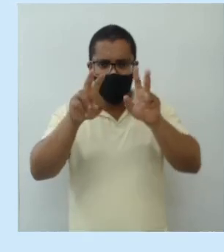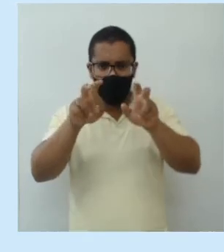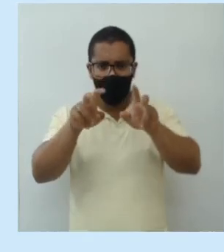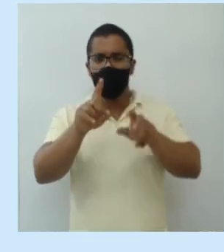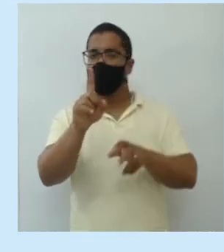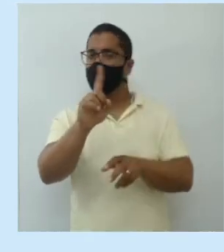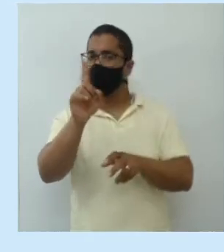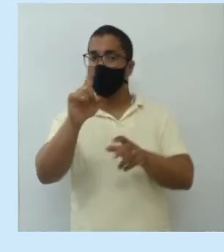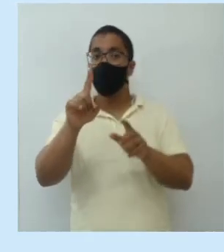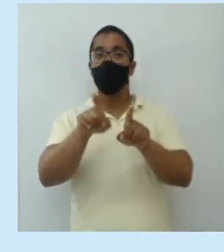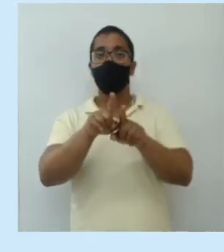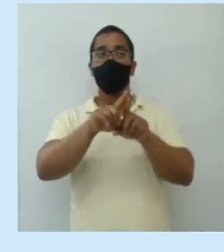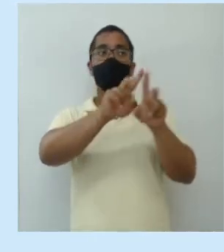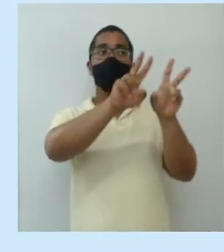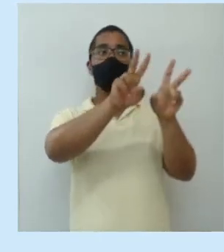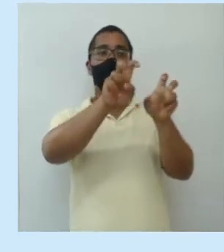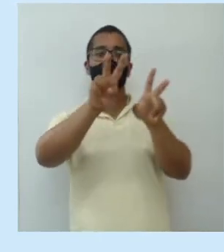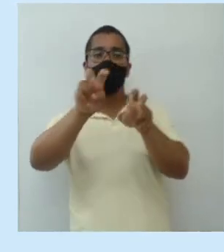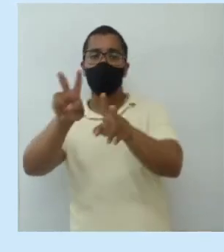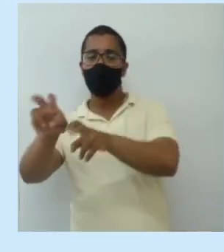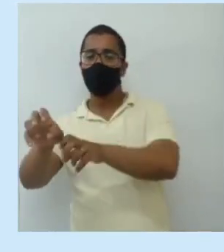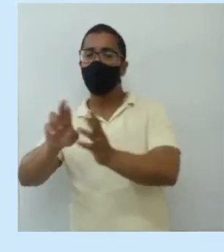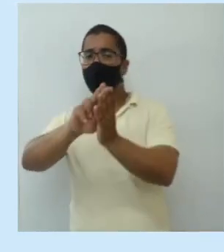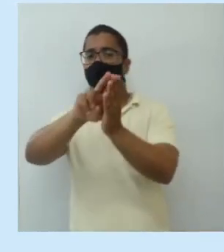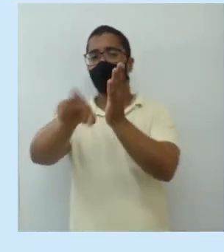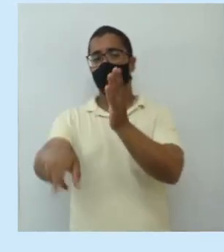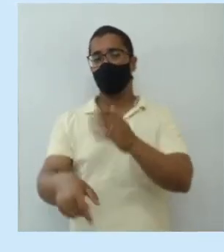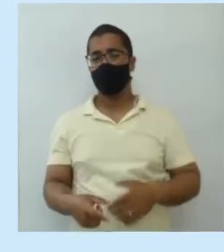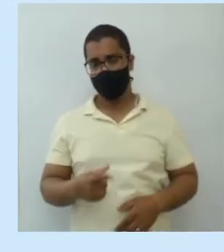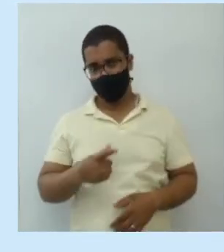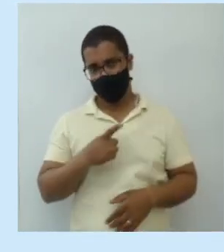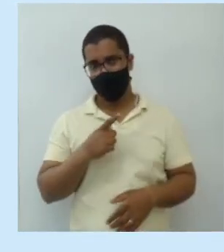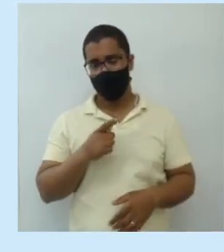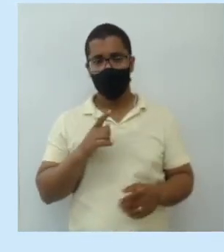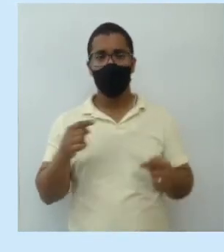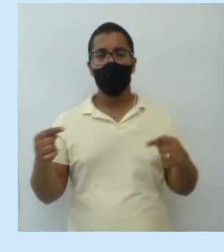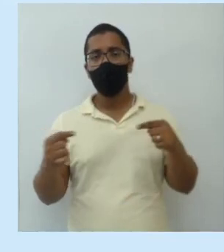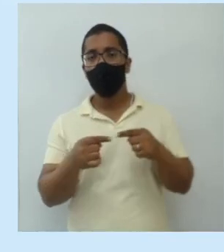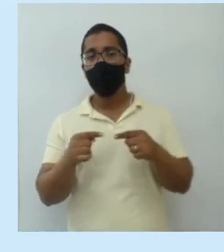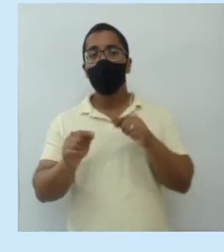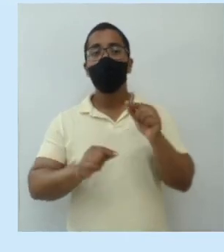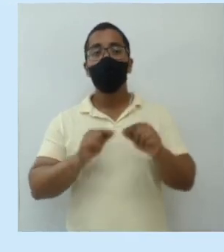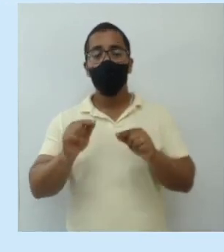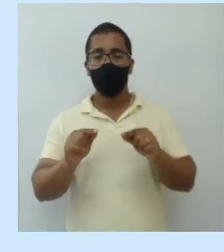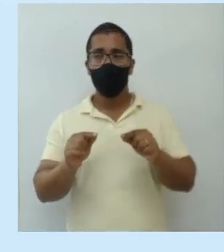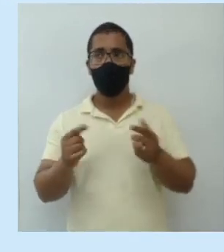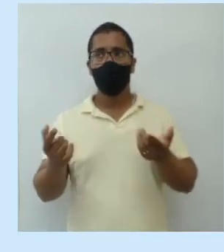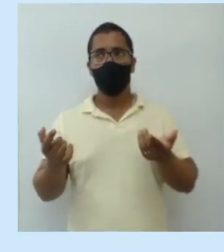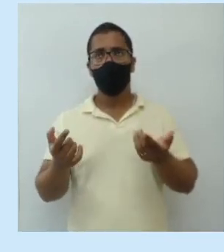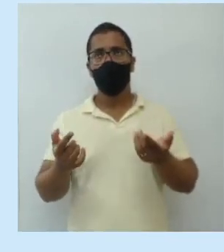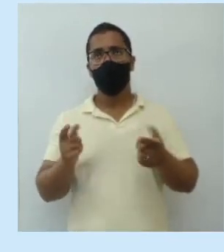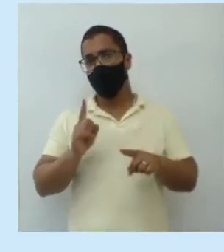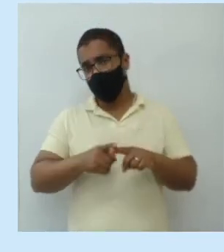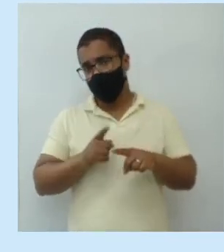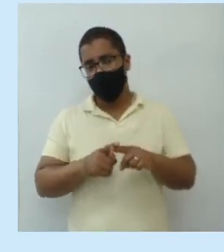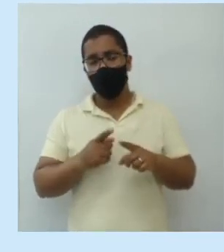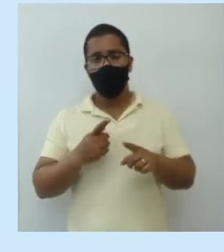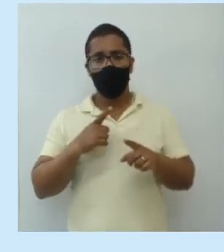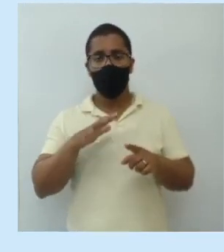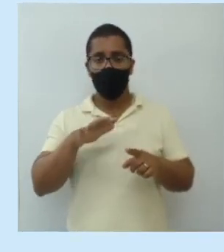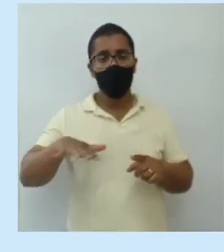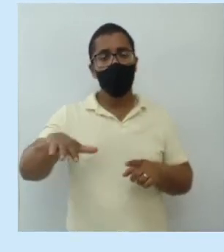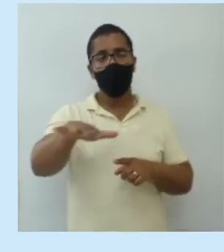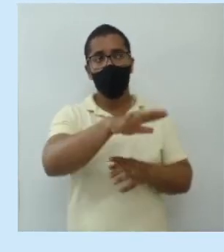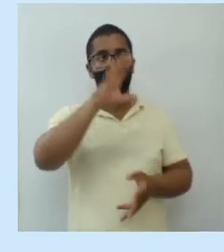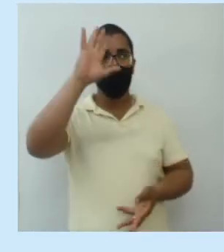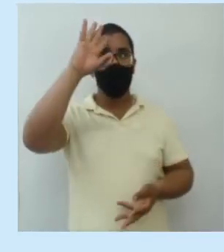se ampliar para outras temáticas. Elas vão se diferir, né, justamente porque elas vão